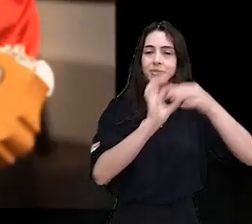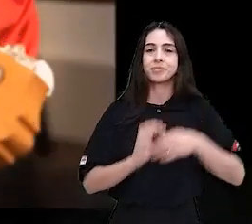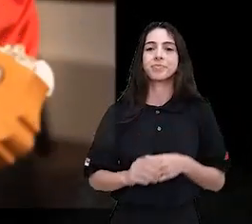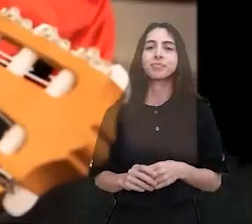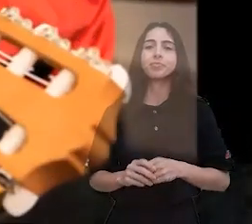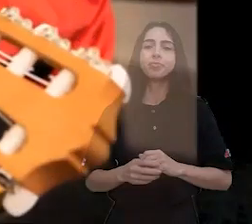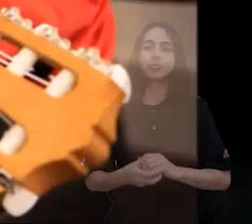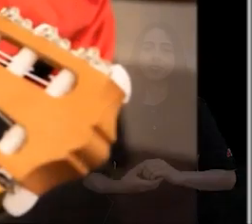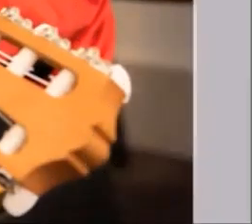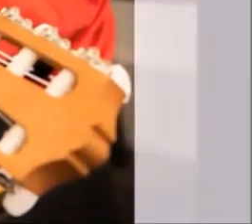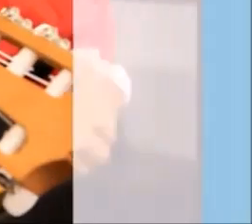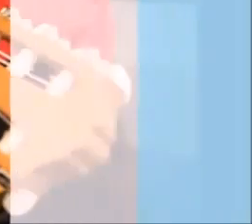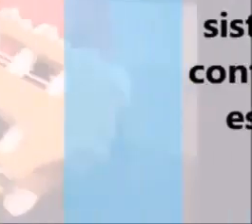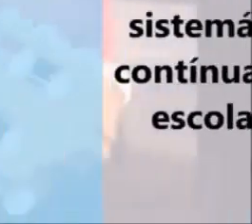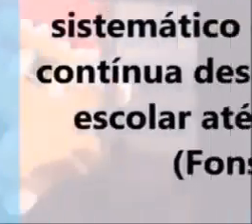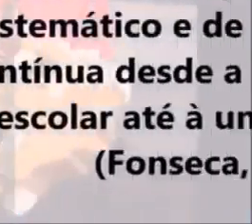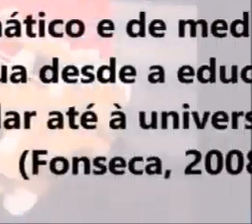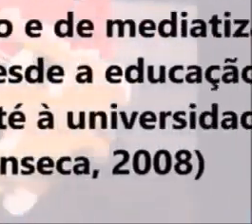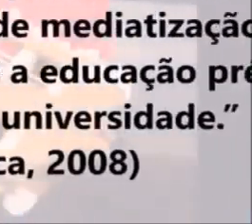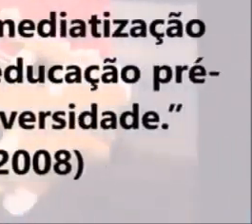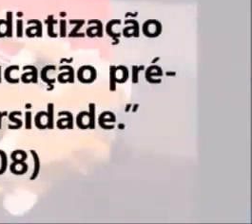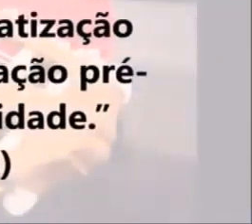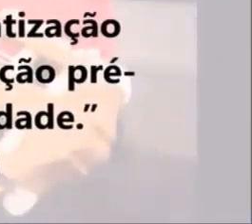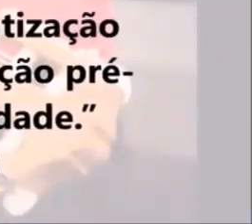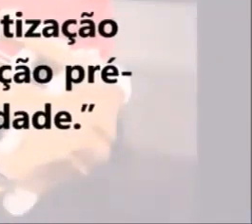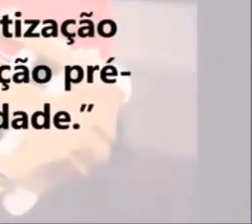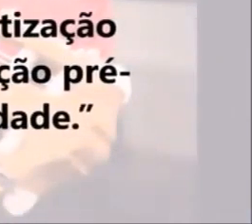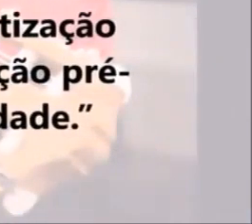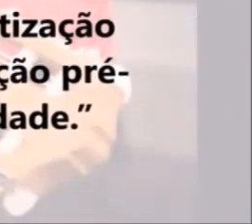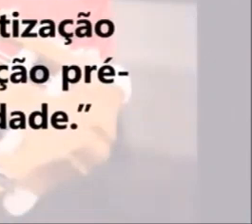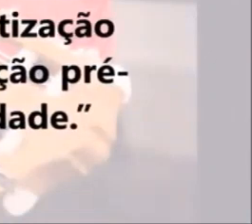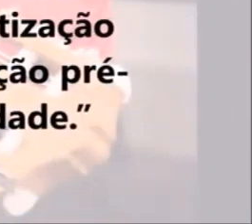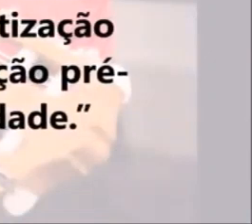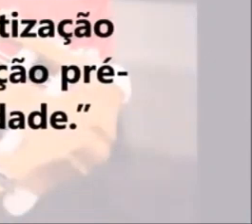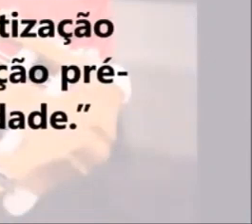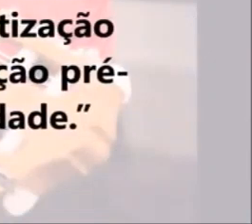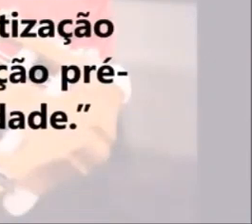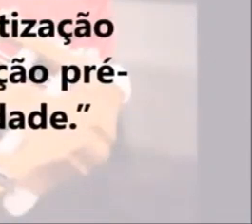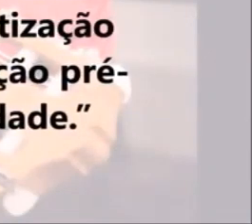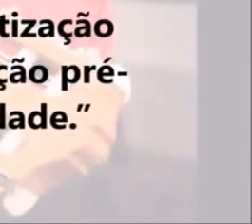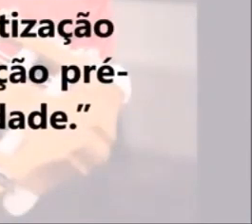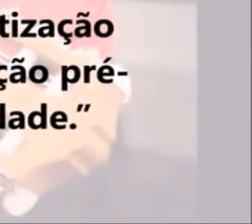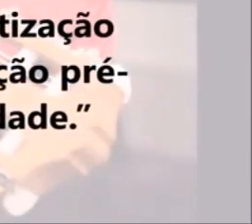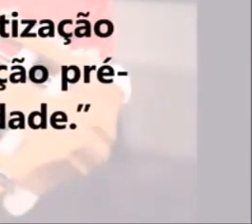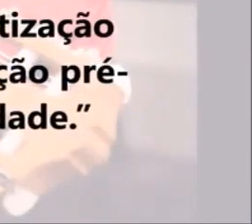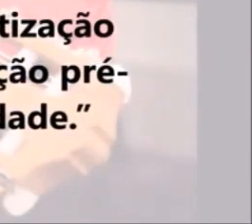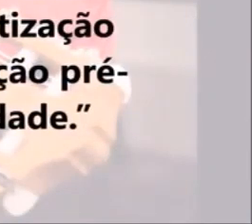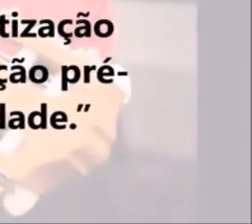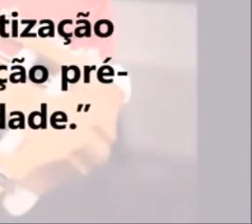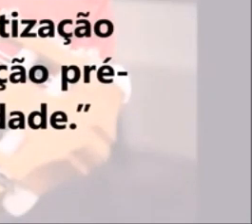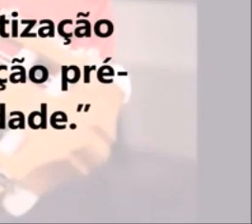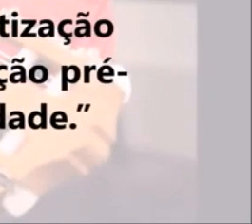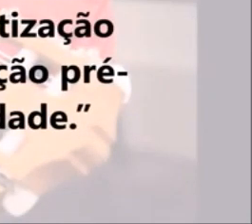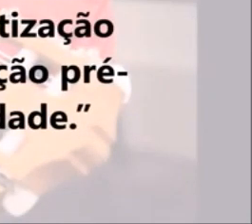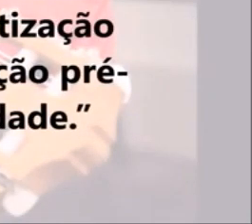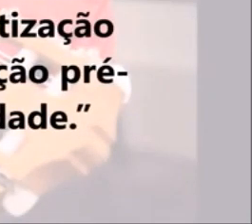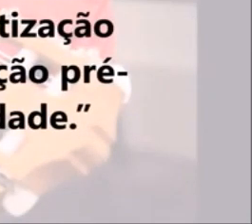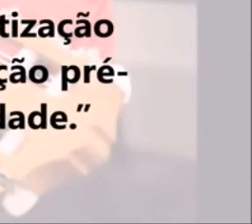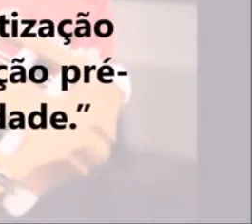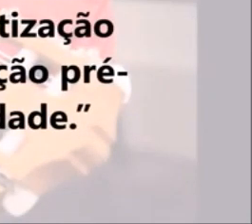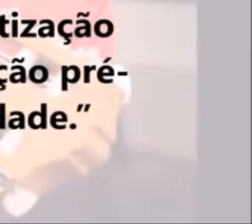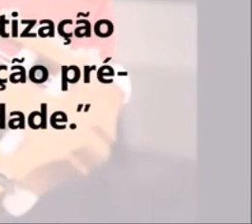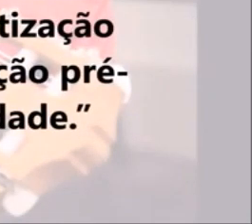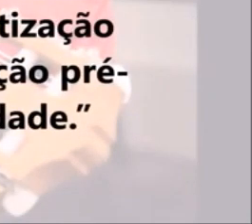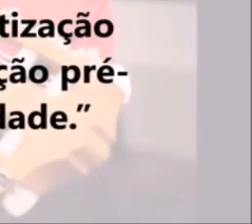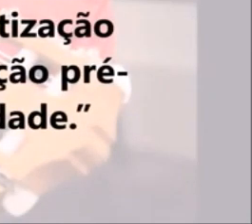unimodais. Hickory dickory dock, the mouse ran up the clock. The clock struck one,